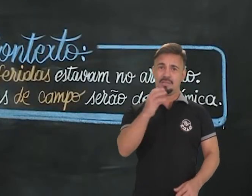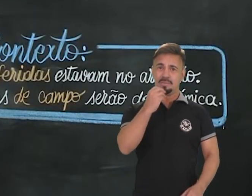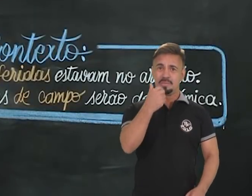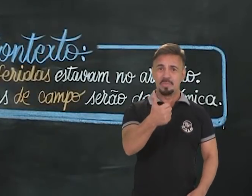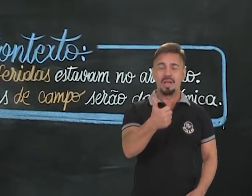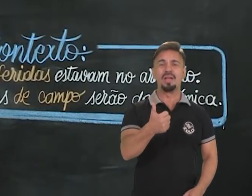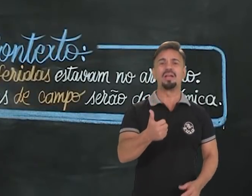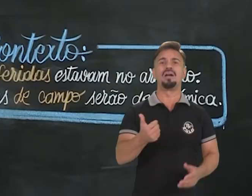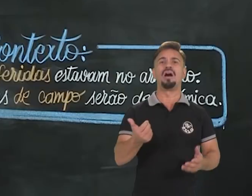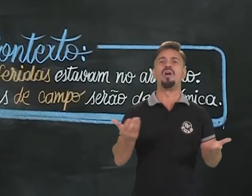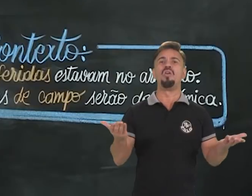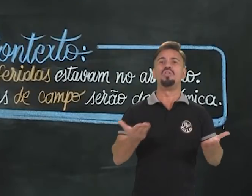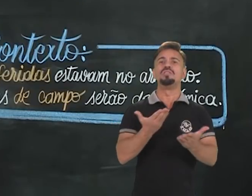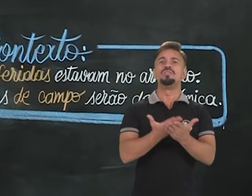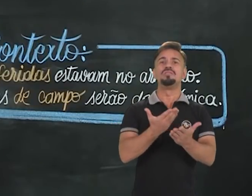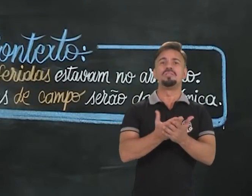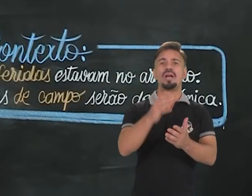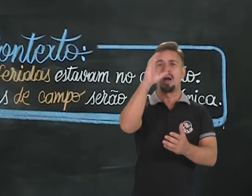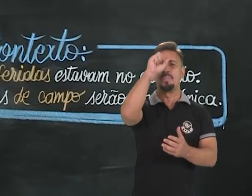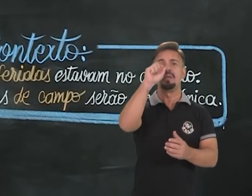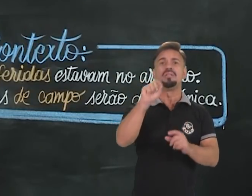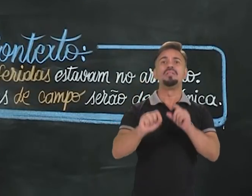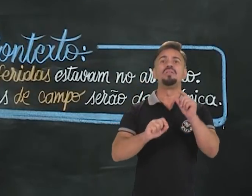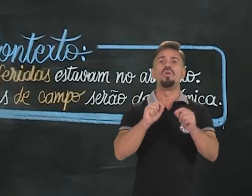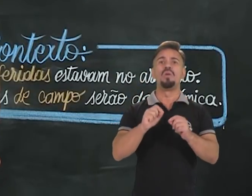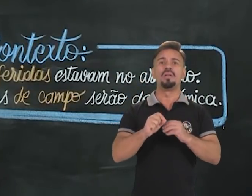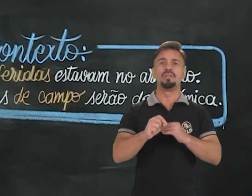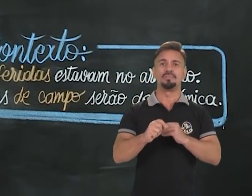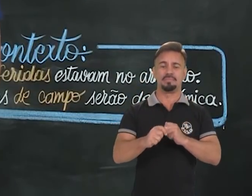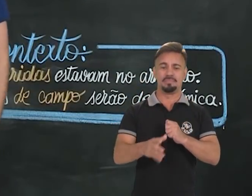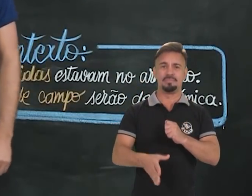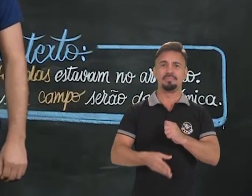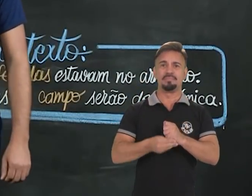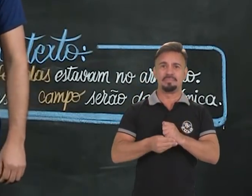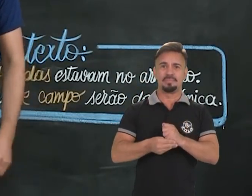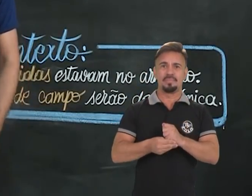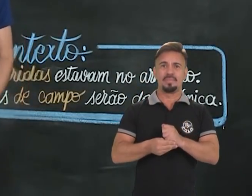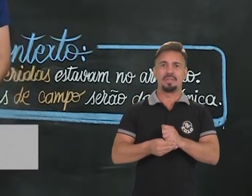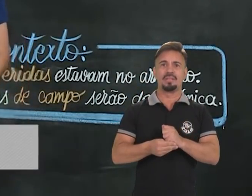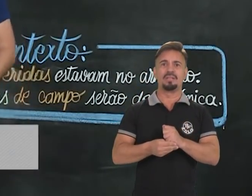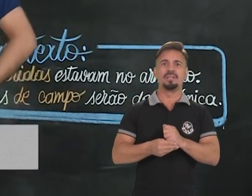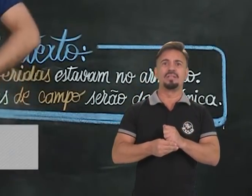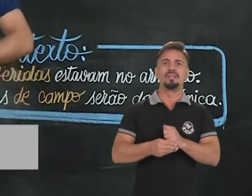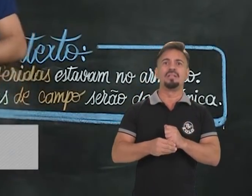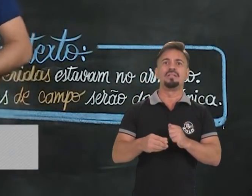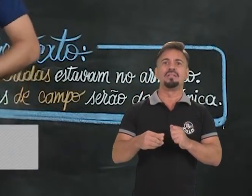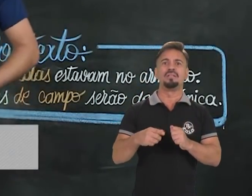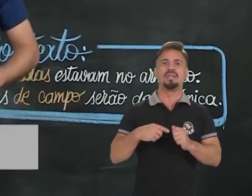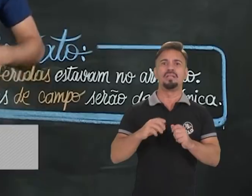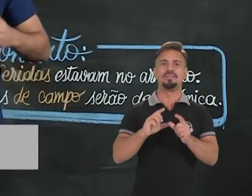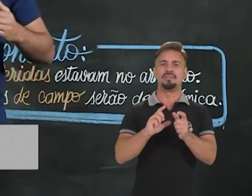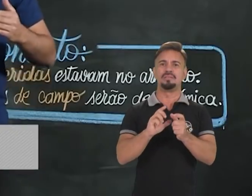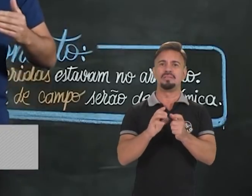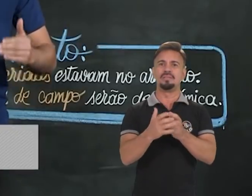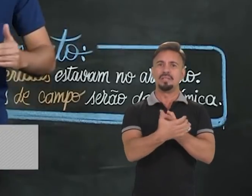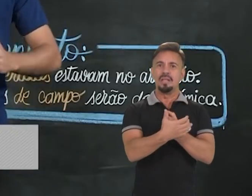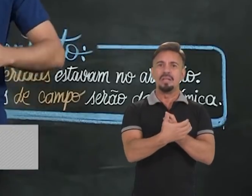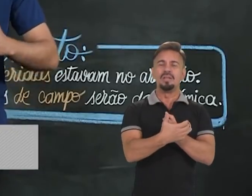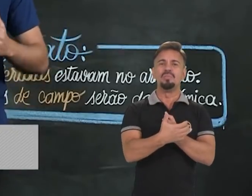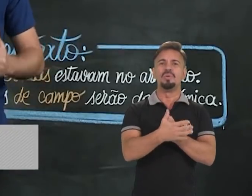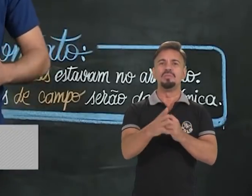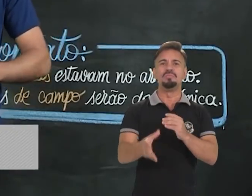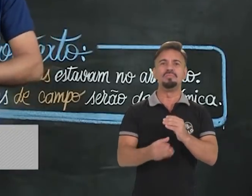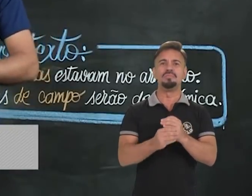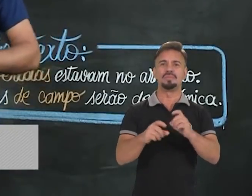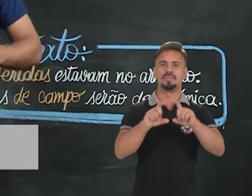Tudo bem? Na aula de hoje a gente vai aprender um pouco mais sobre o adjunto adnominal, que é chamado de termo